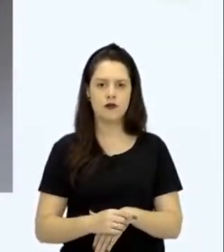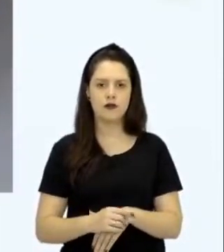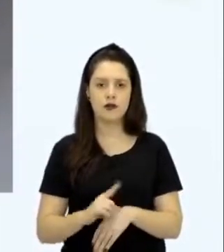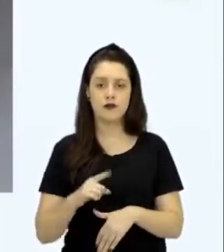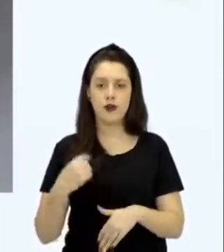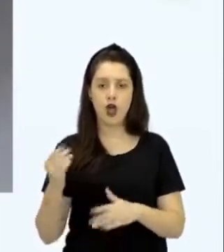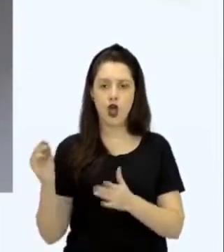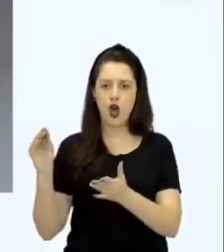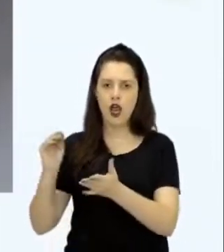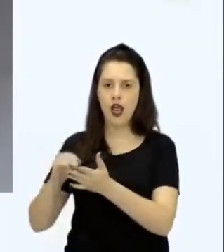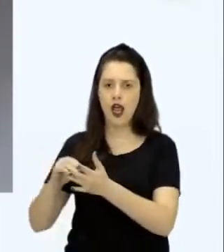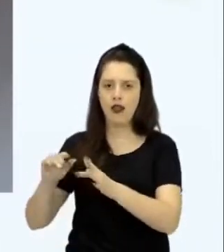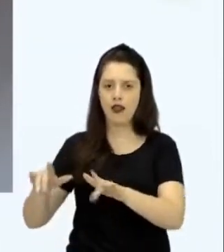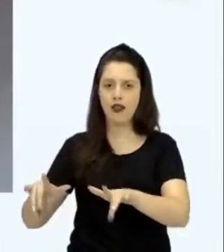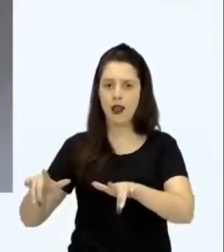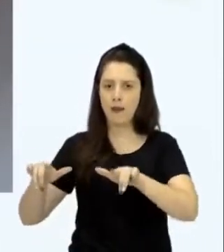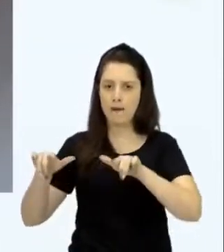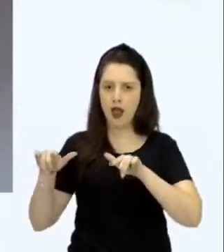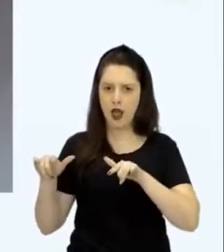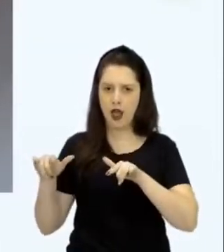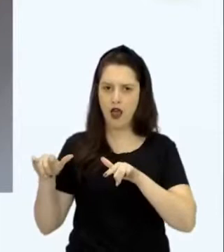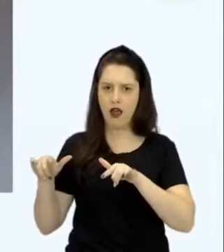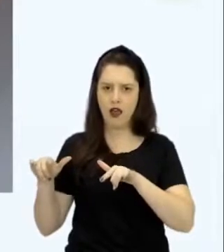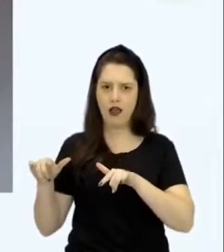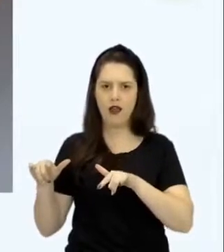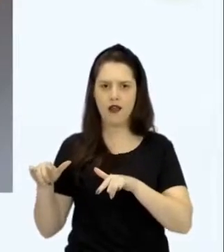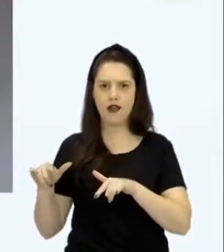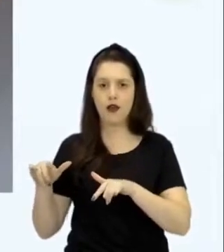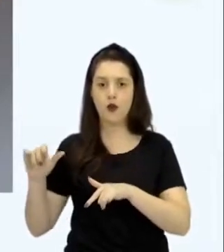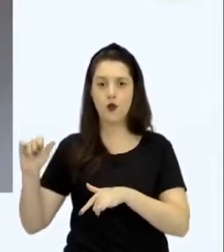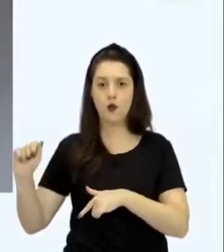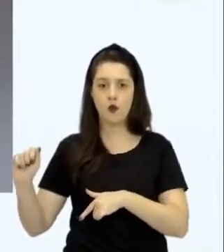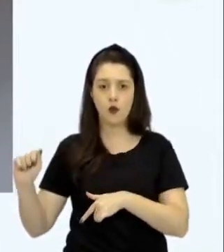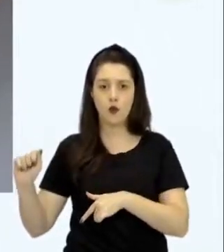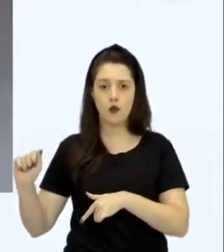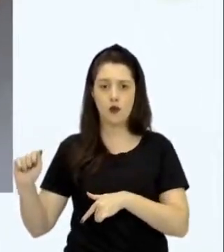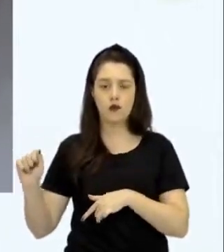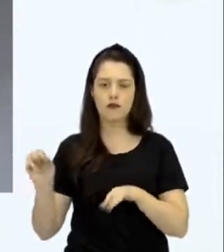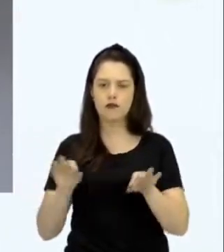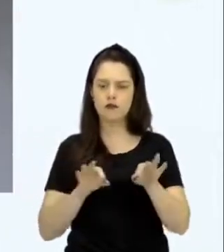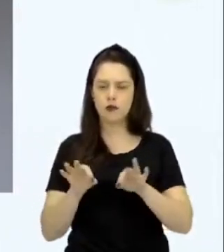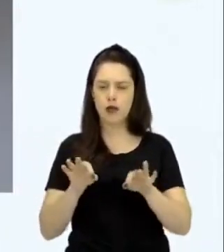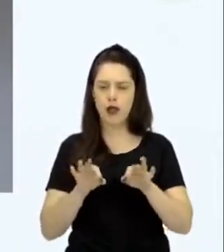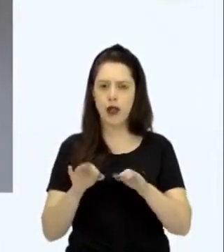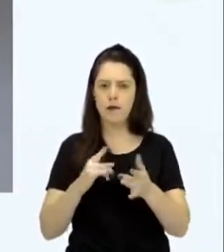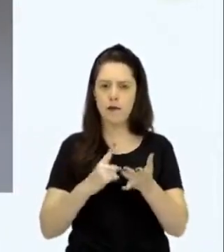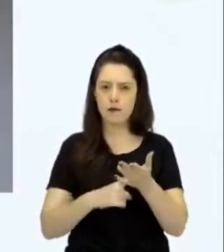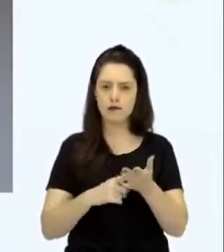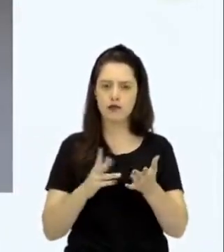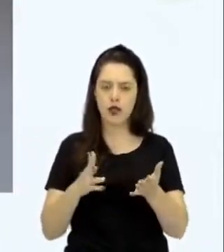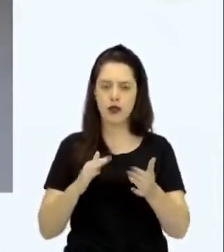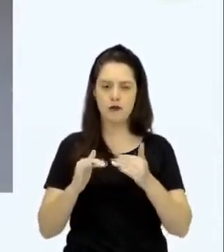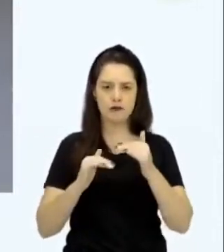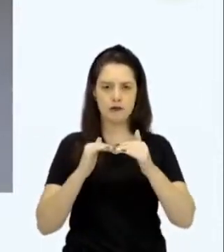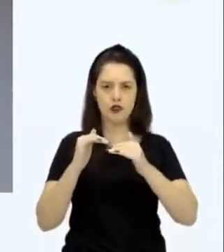do Arduino A1, que foi o que a gente programou no nosso projeto.